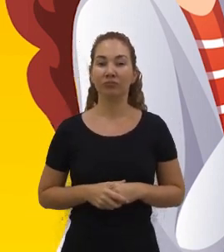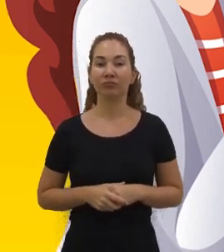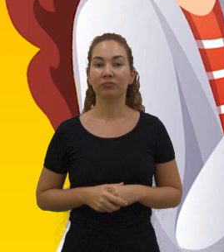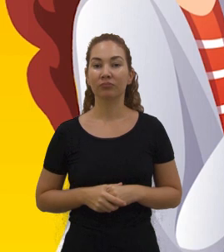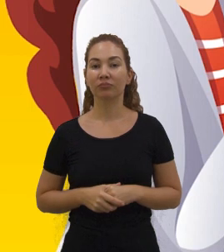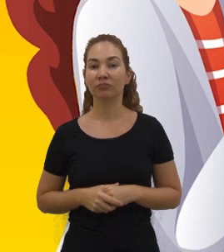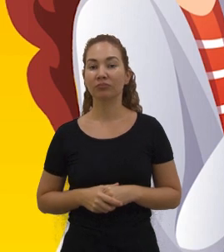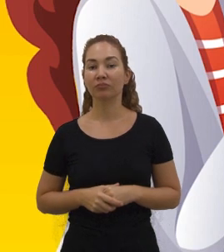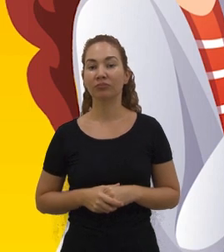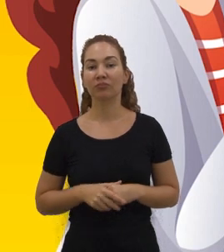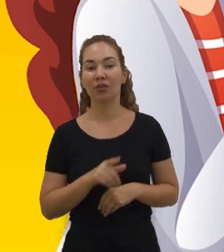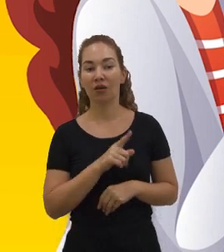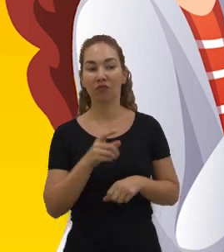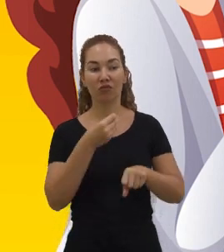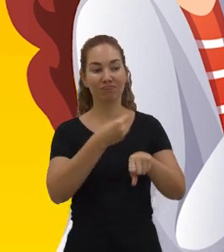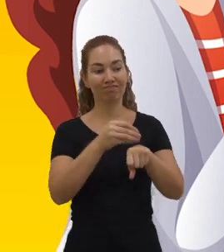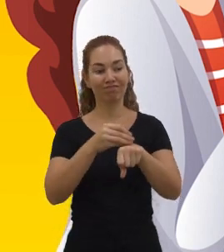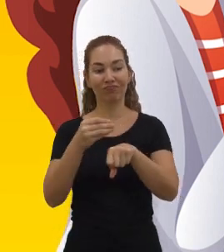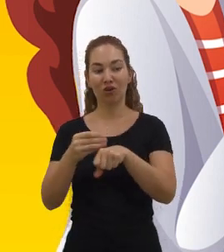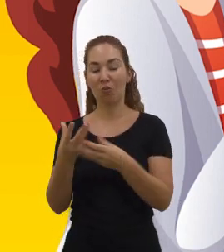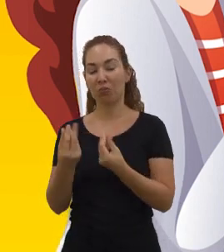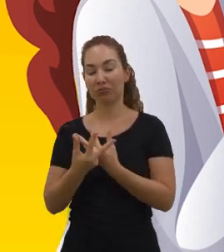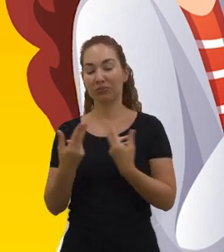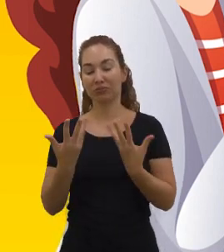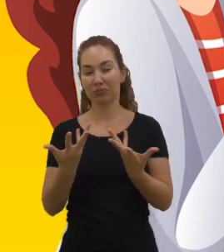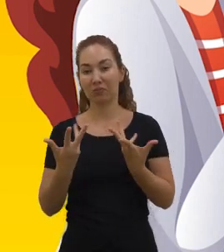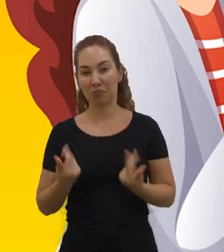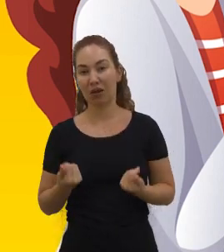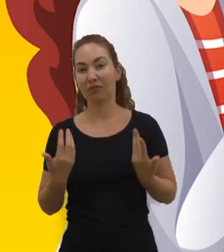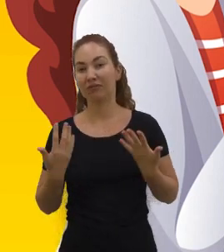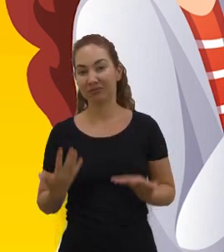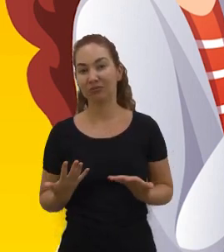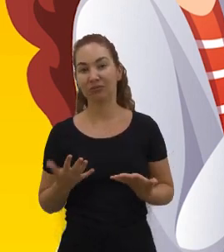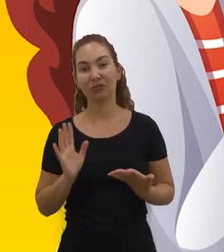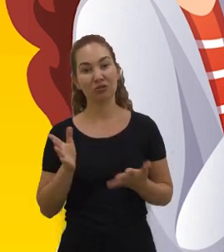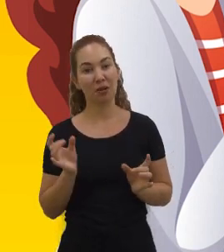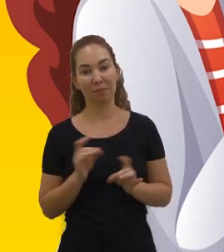Vocês já indicaram muitas coisas muito maravilhosas, então acho que deu.